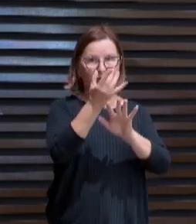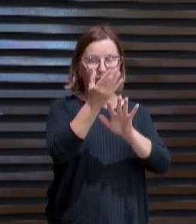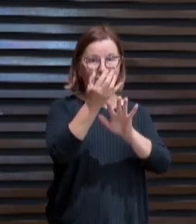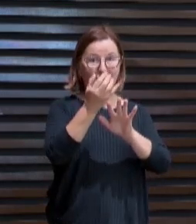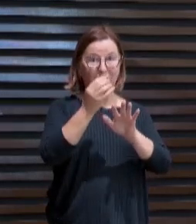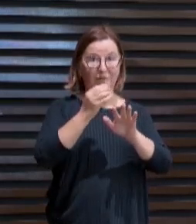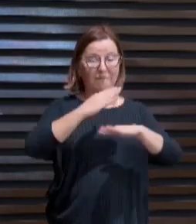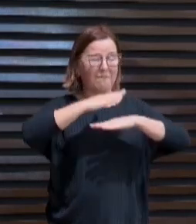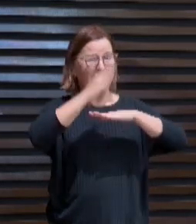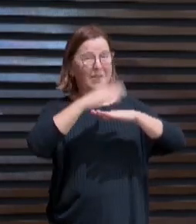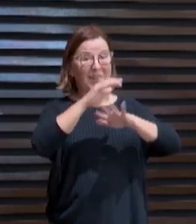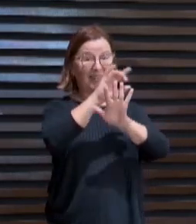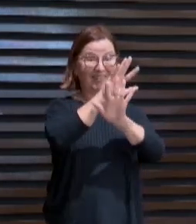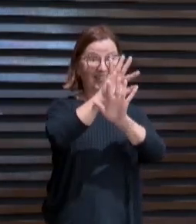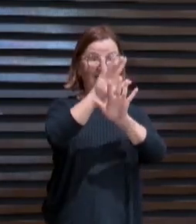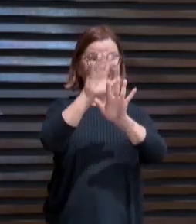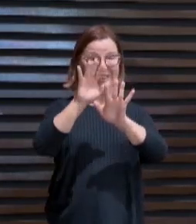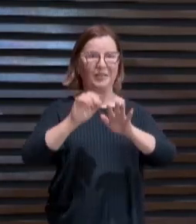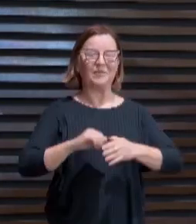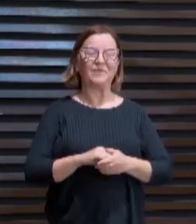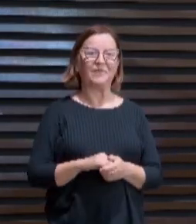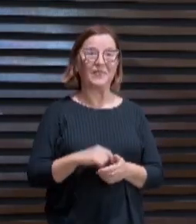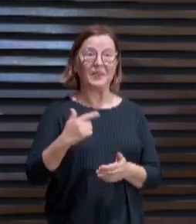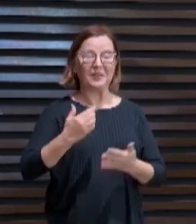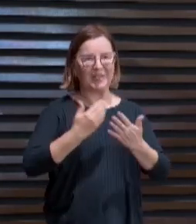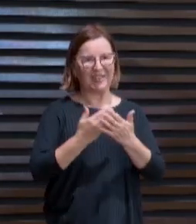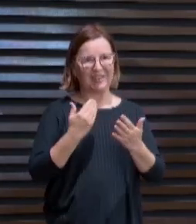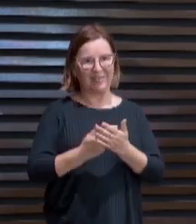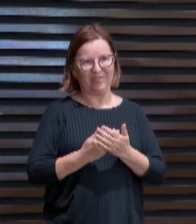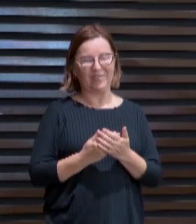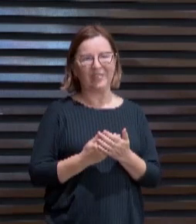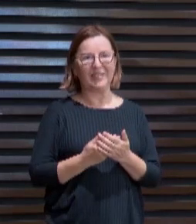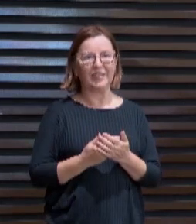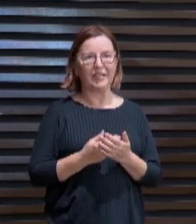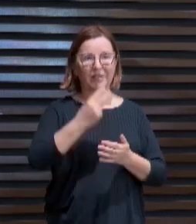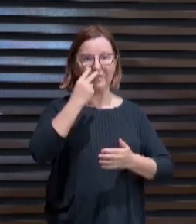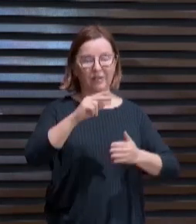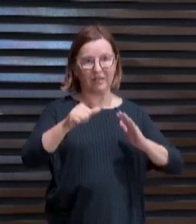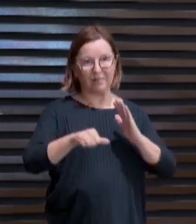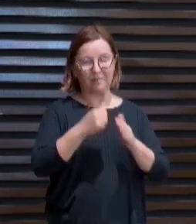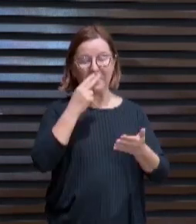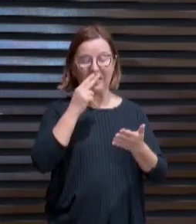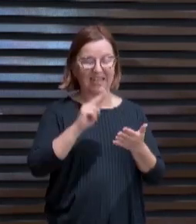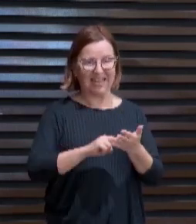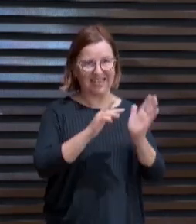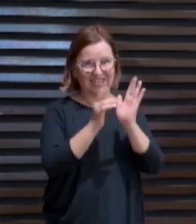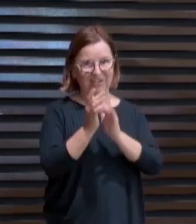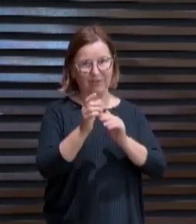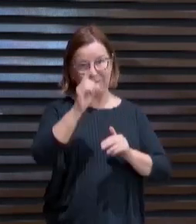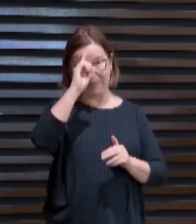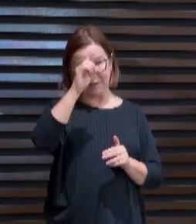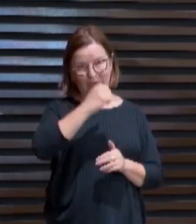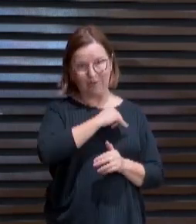vibrante, mais vívida. No segundo estudo, então, nós vimos a primeira das cartas que Jesus ordena